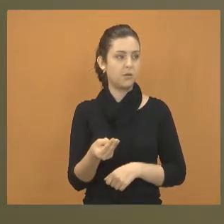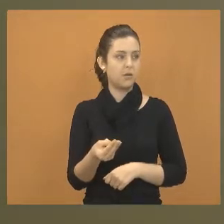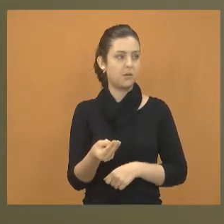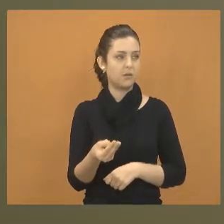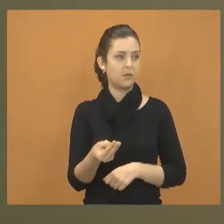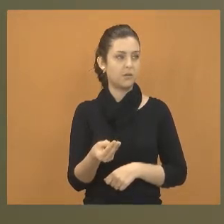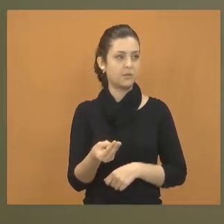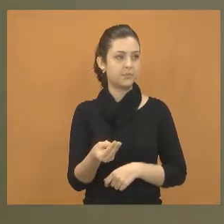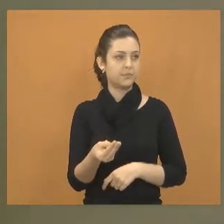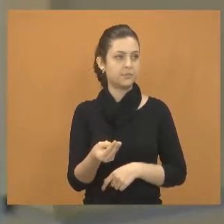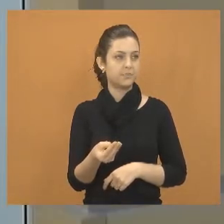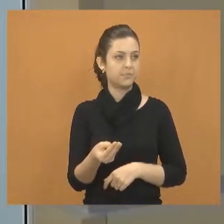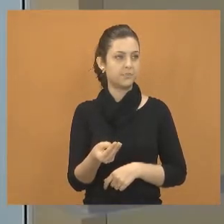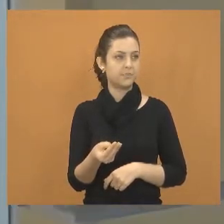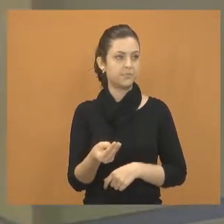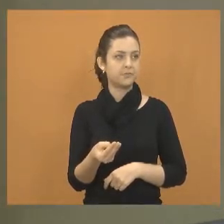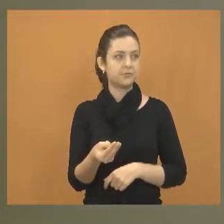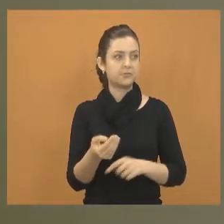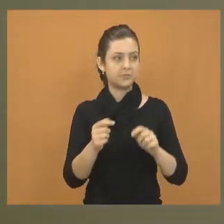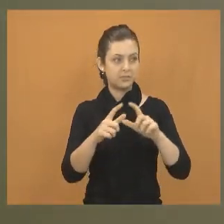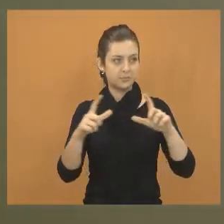para dar um zoom aí?